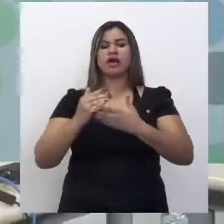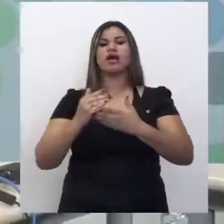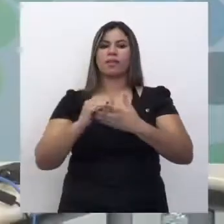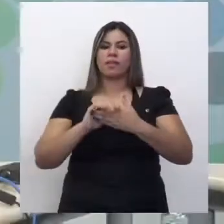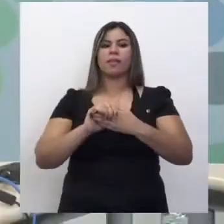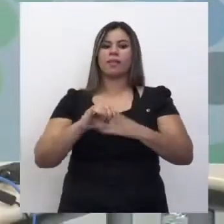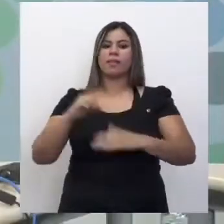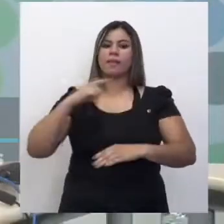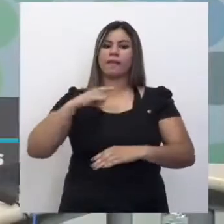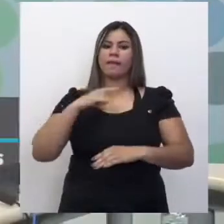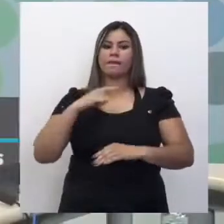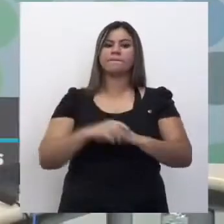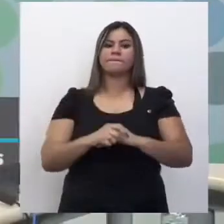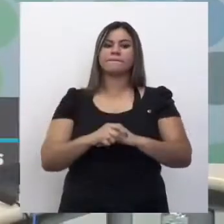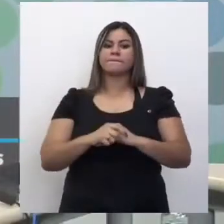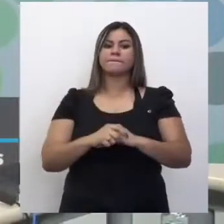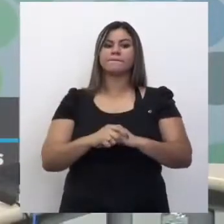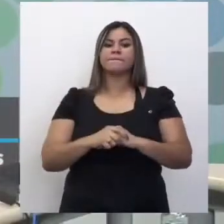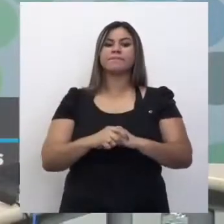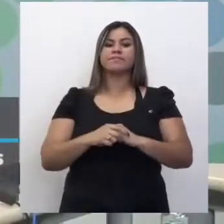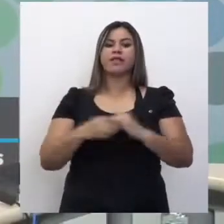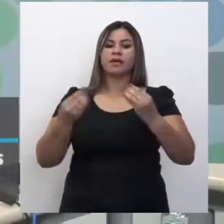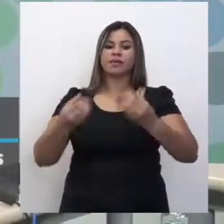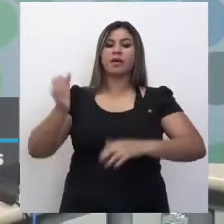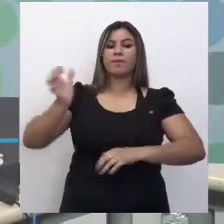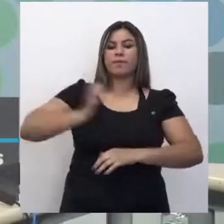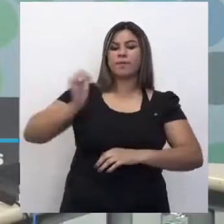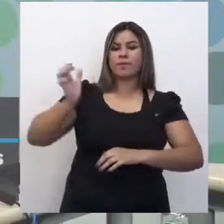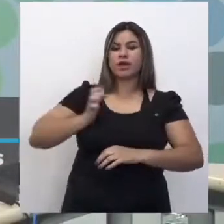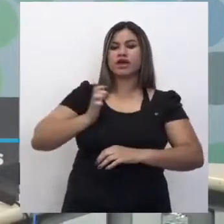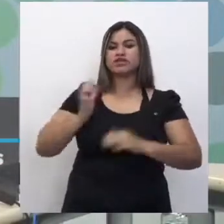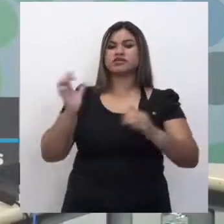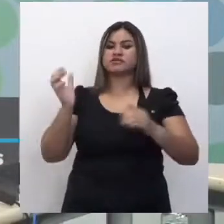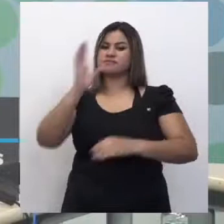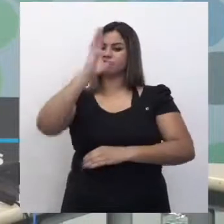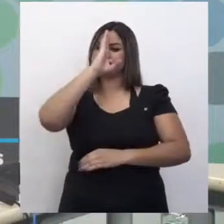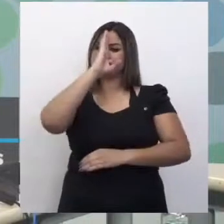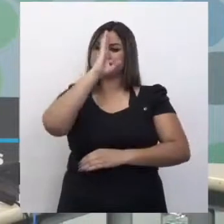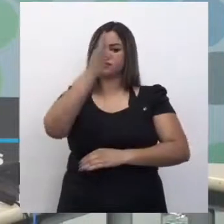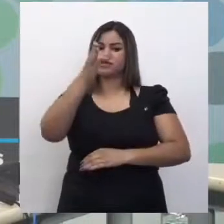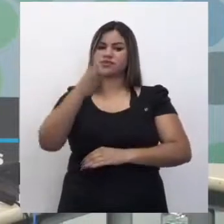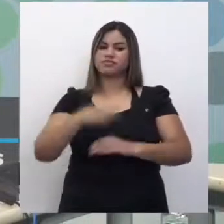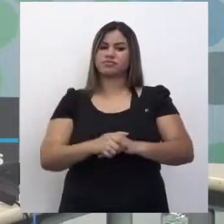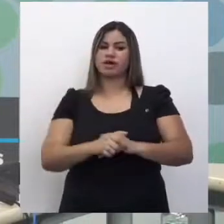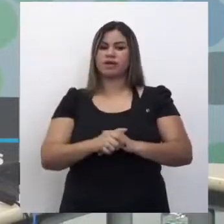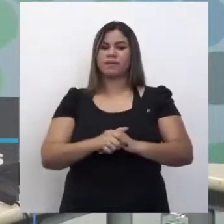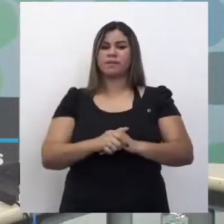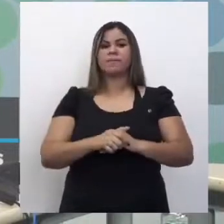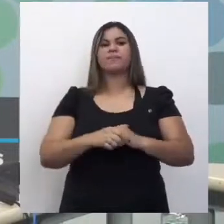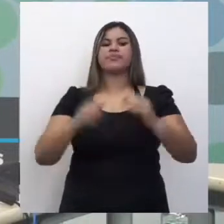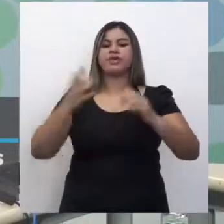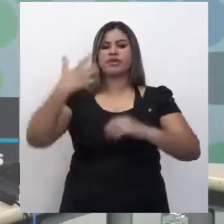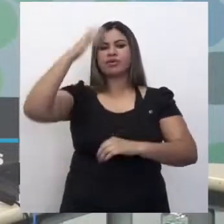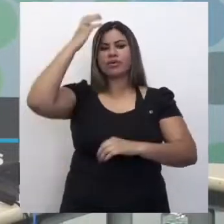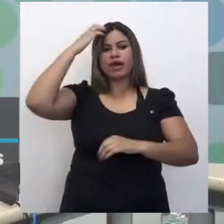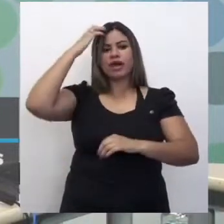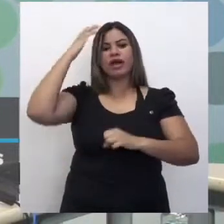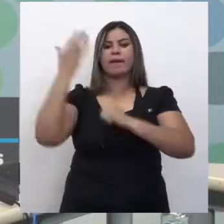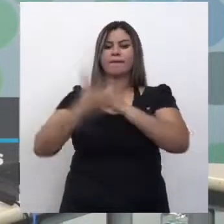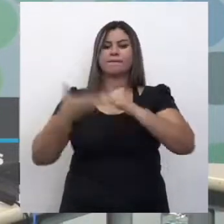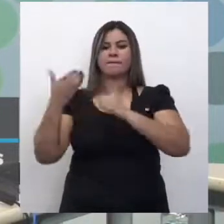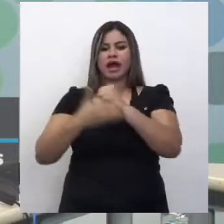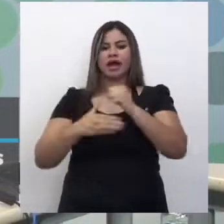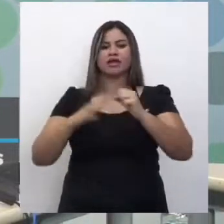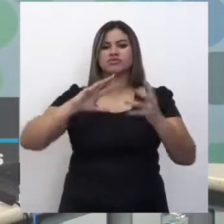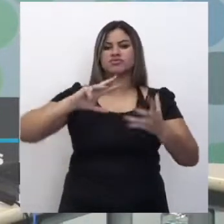que ele falou ali da burguesia como sendo a principal fonte de renda, de sustento, né, a base